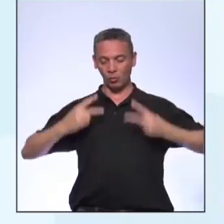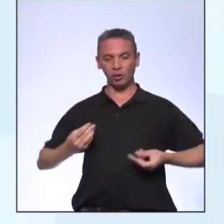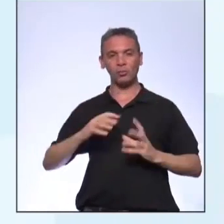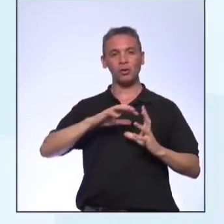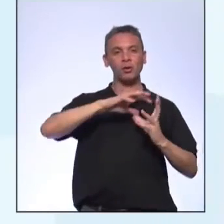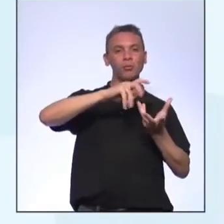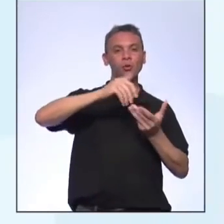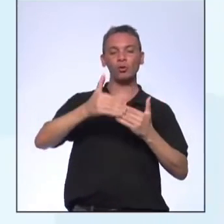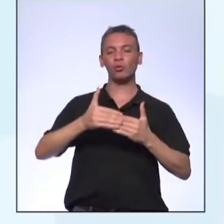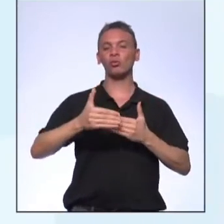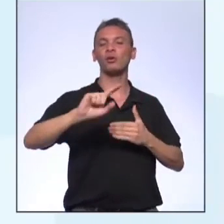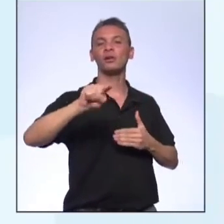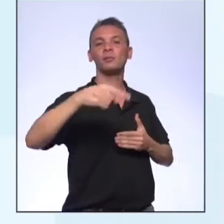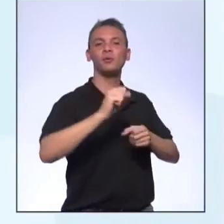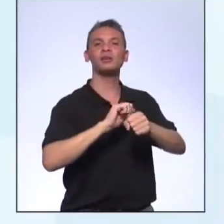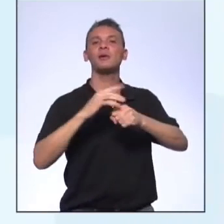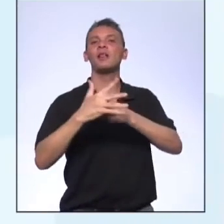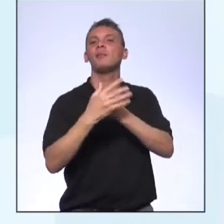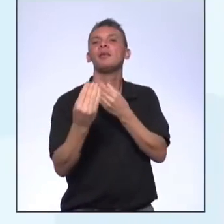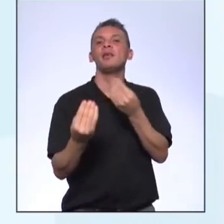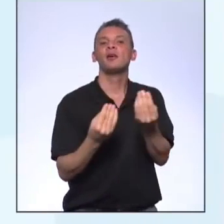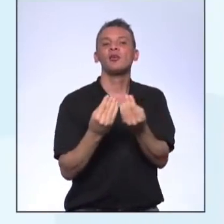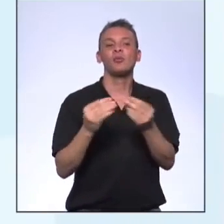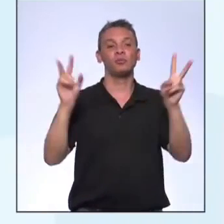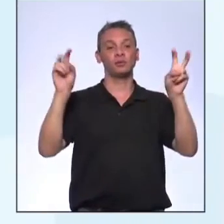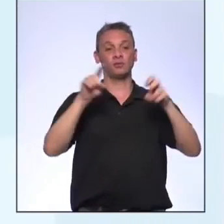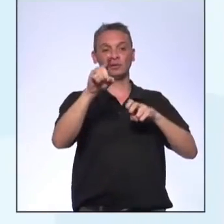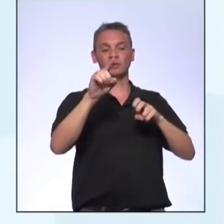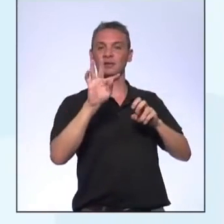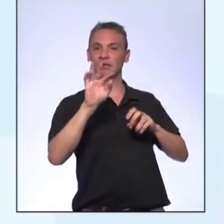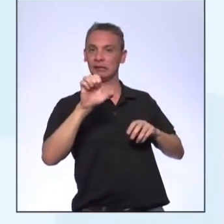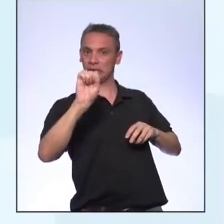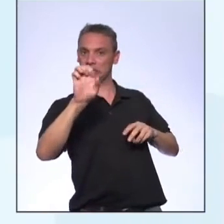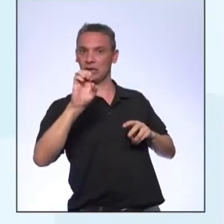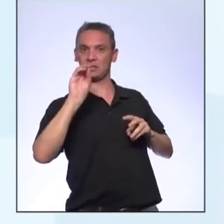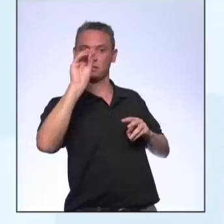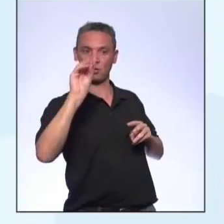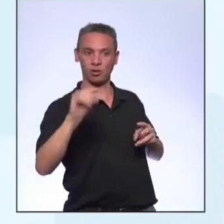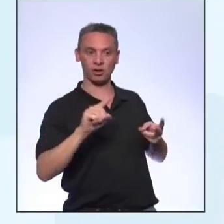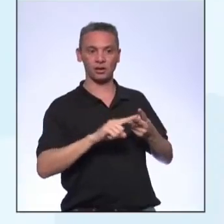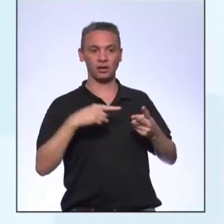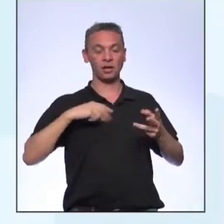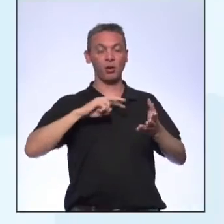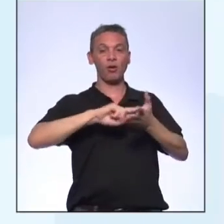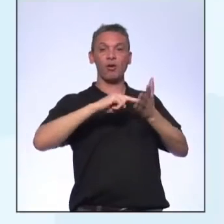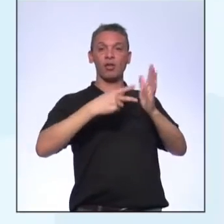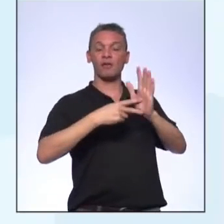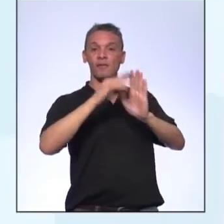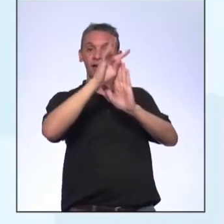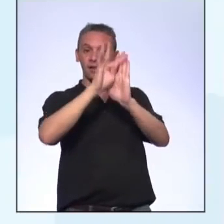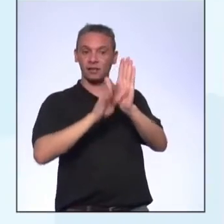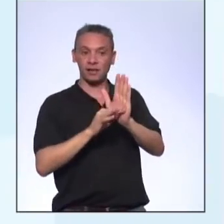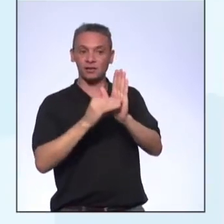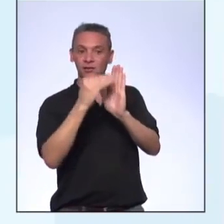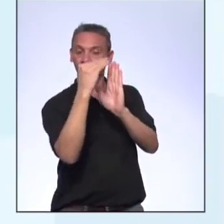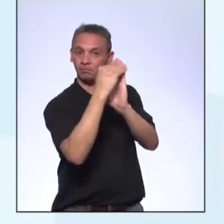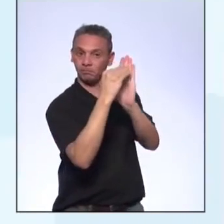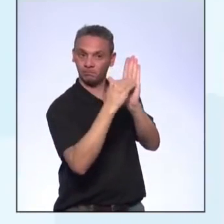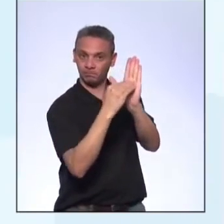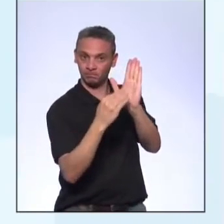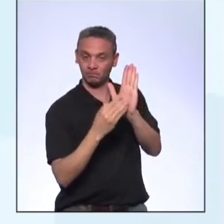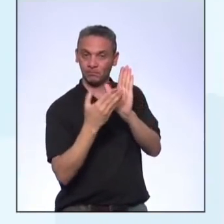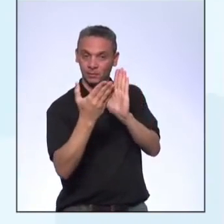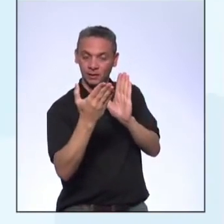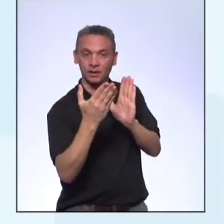ter pós-pandemia? Esse é o tema, a tese vocês vão colocar, termos que vou definir no texto vocês já deviam ter colocado, que é da outra